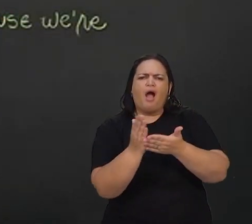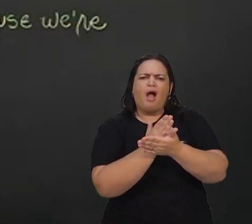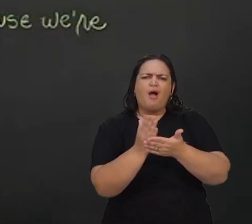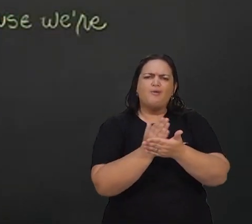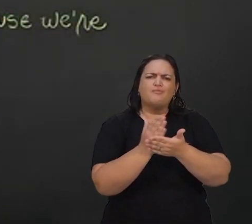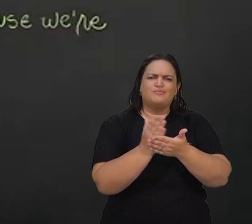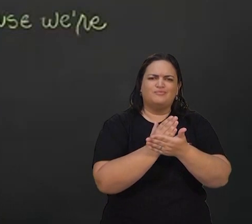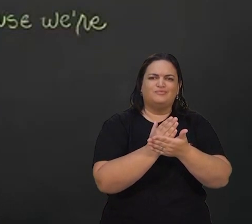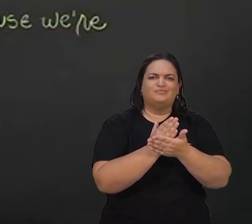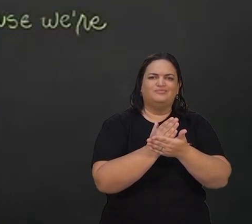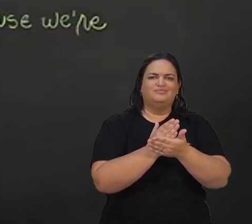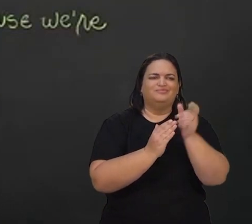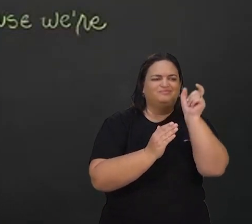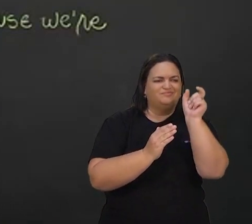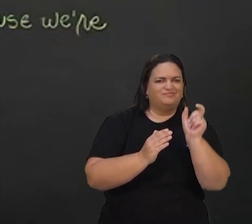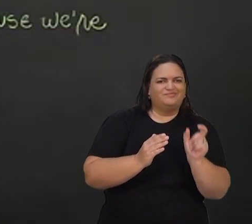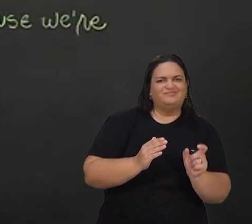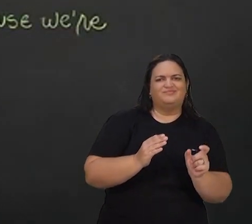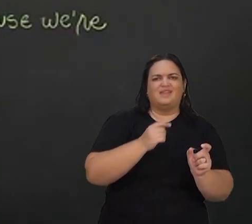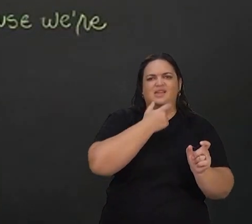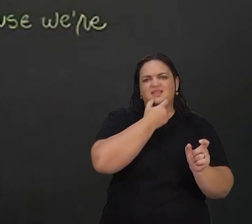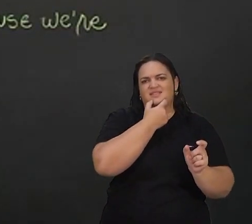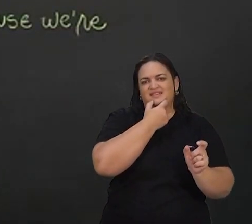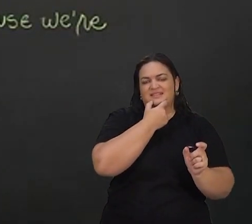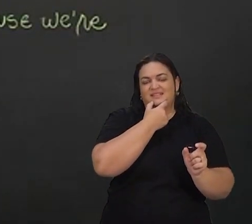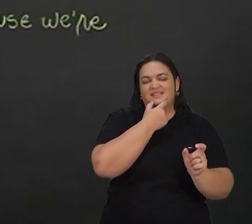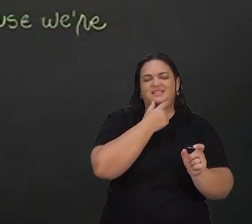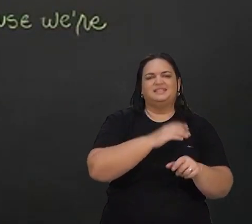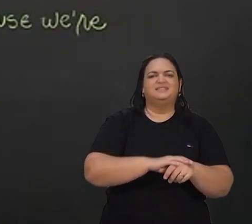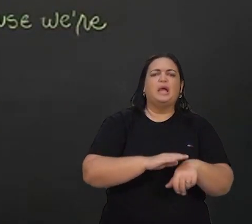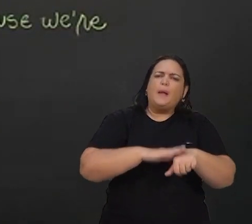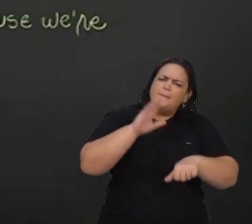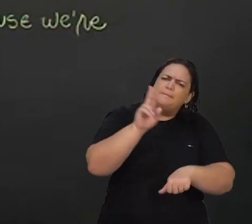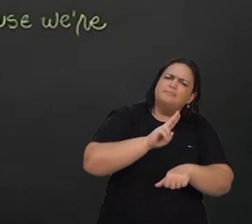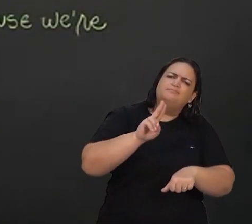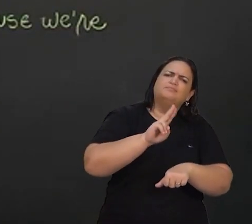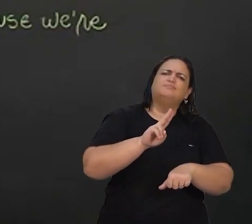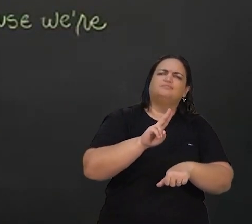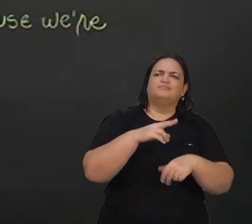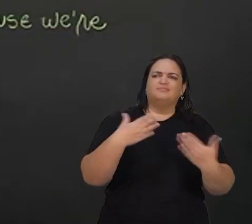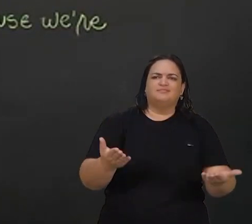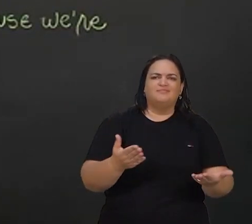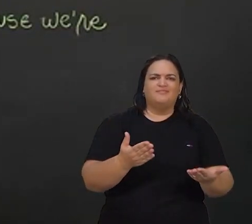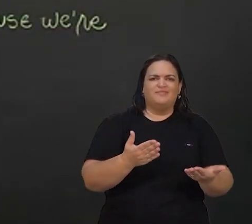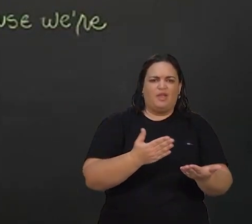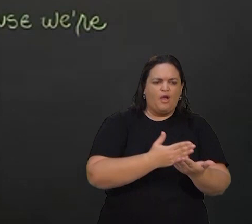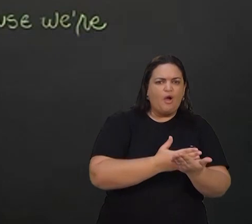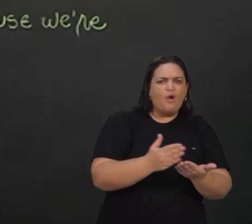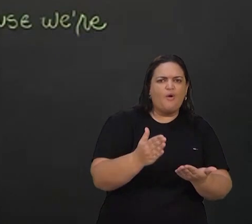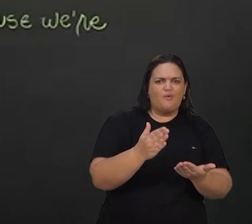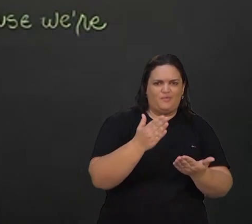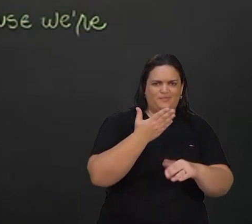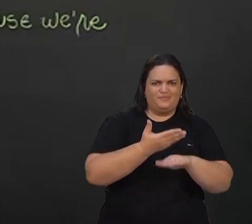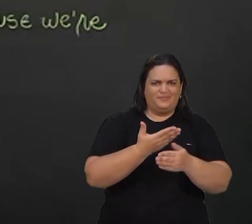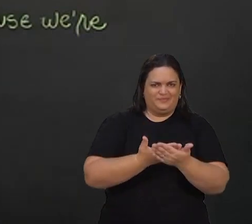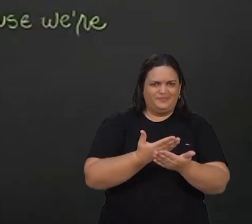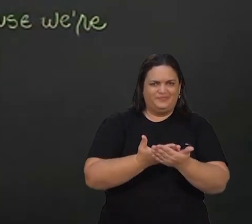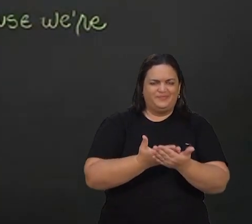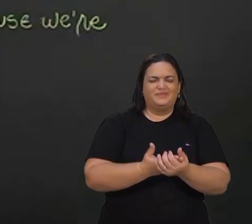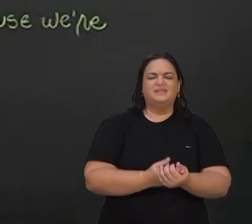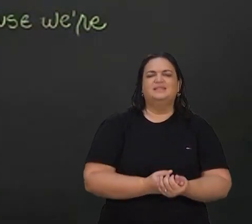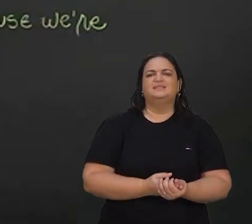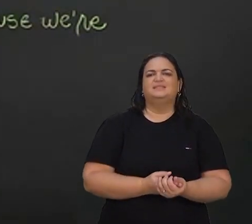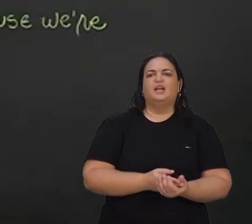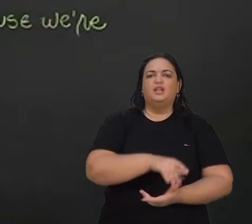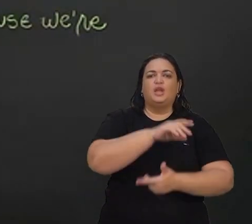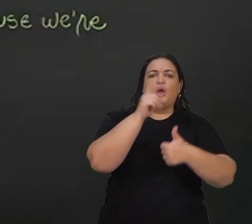em inglês, os mais usados, e para dar início ao estudo, né, desses companheiros. O primeiro